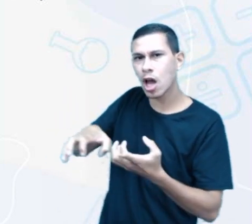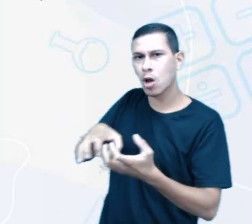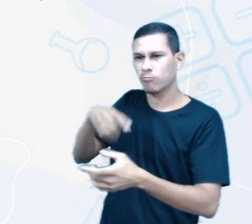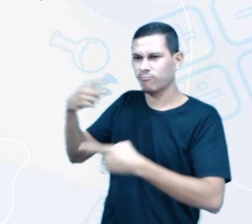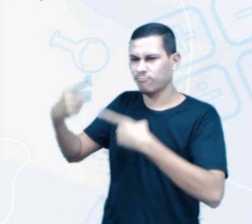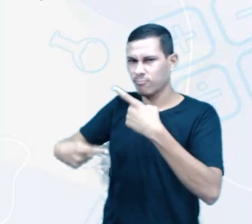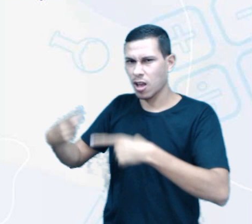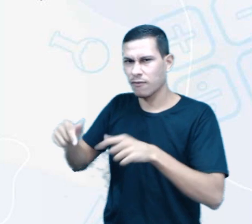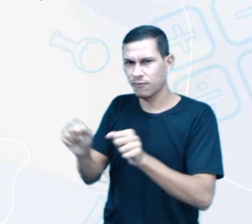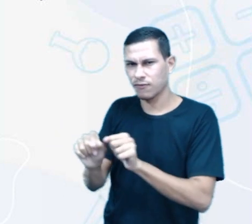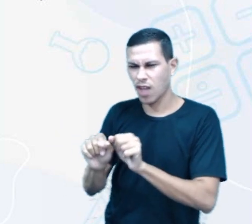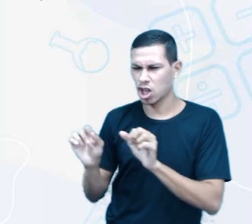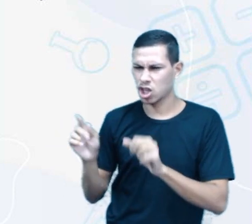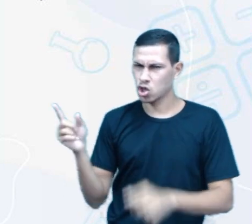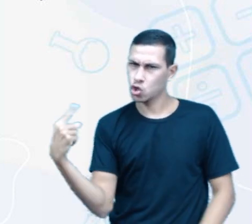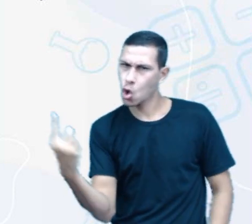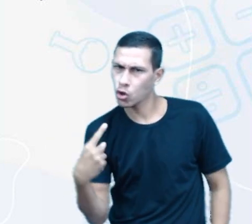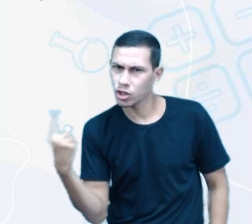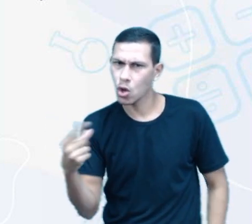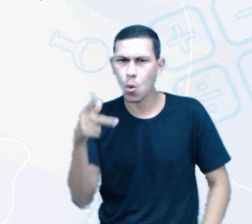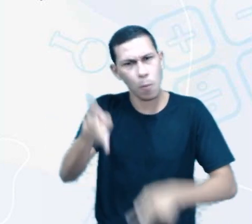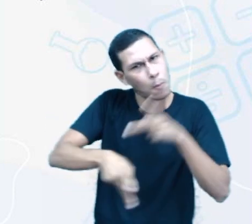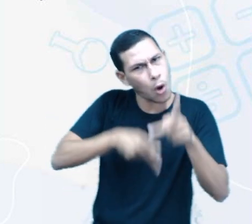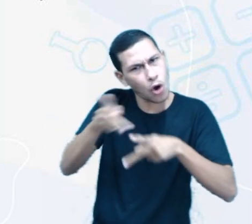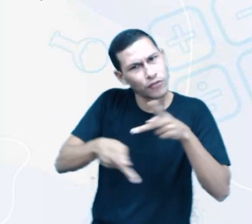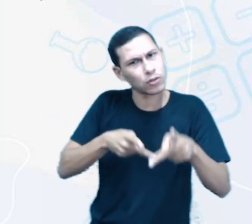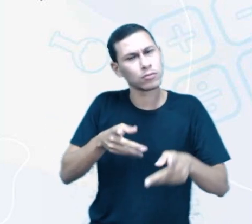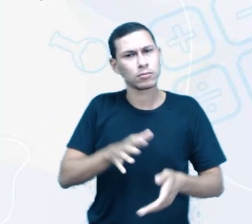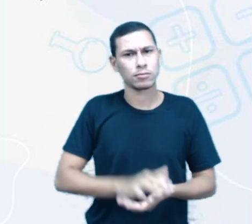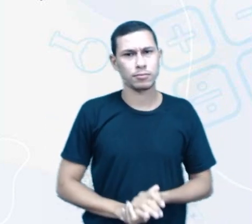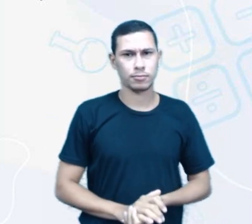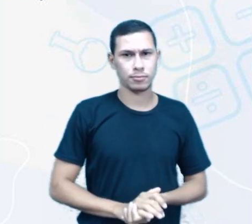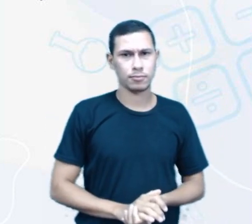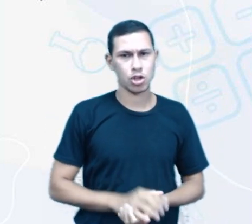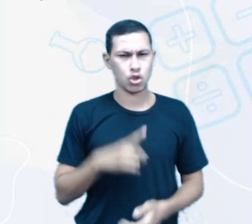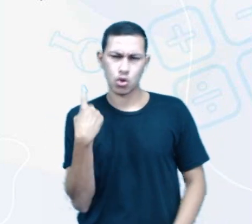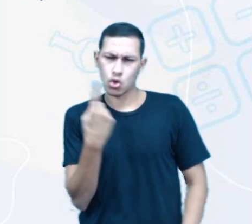a República. Eles quem? O povão, né?